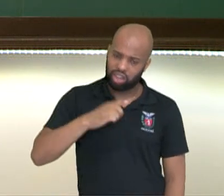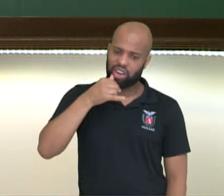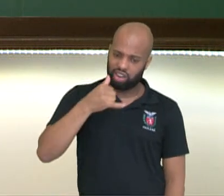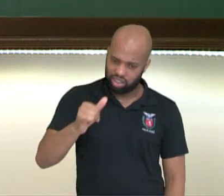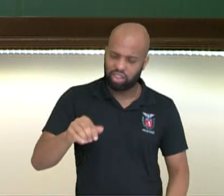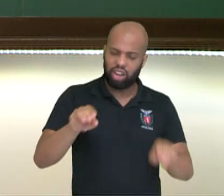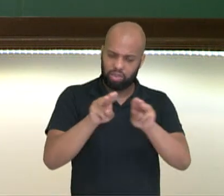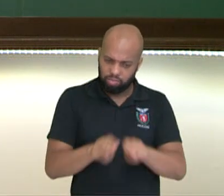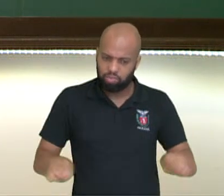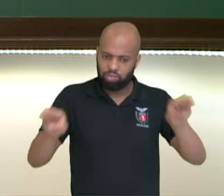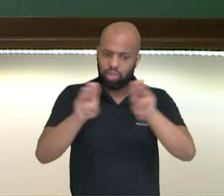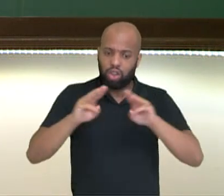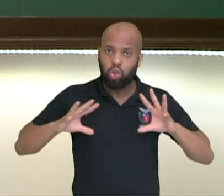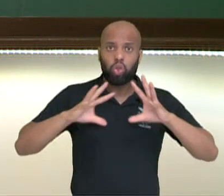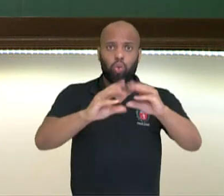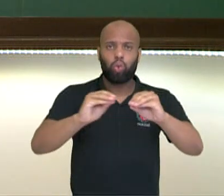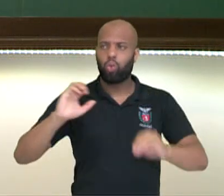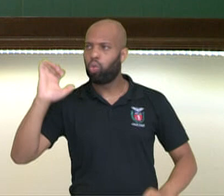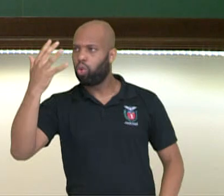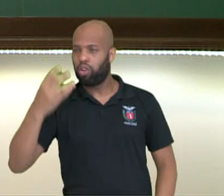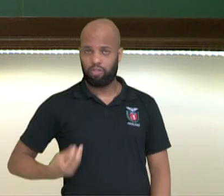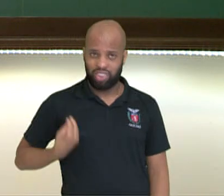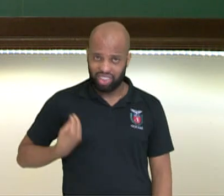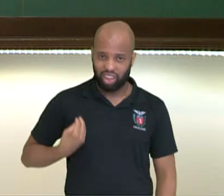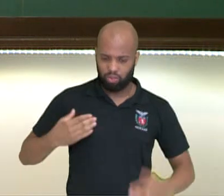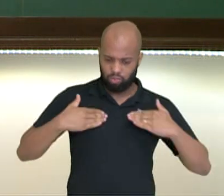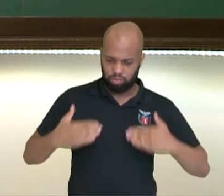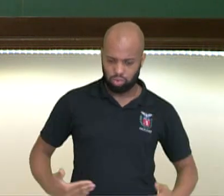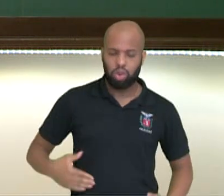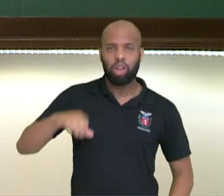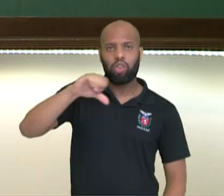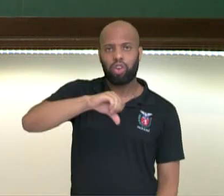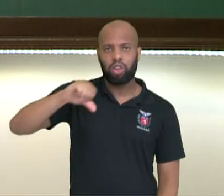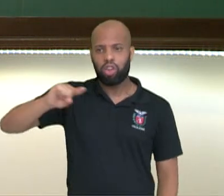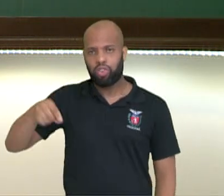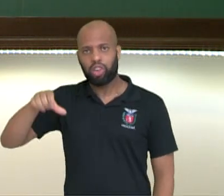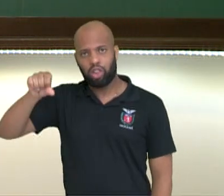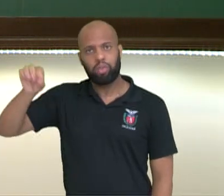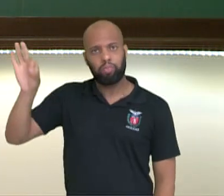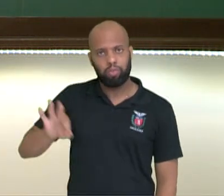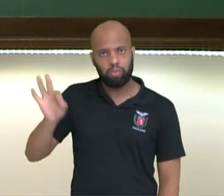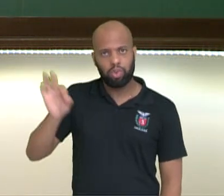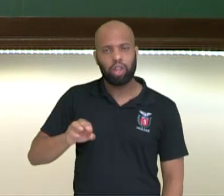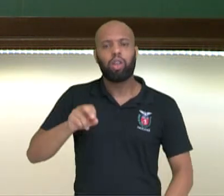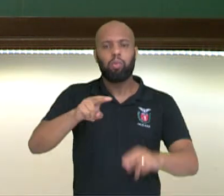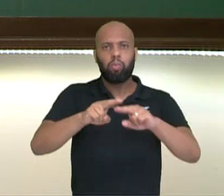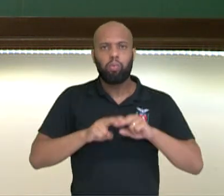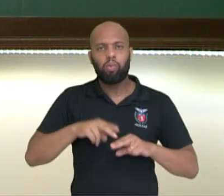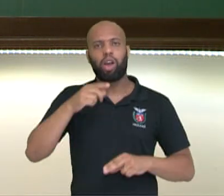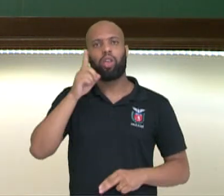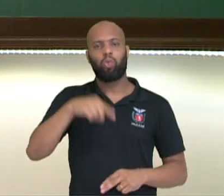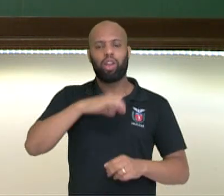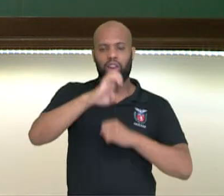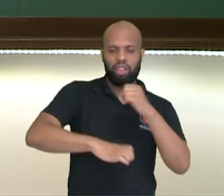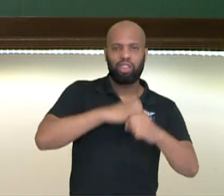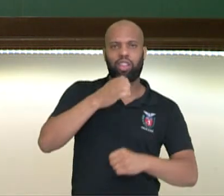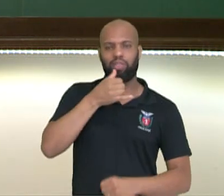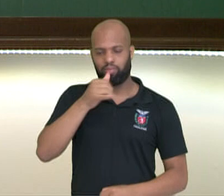Okay? Tudo que acontece no nosso corpo, tudo que acontece na nossa vida, 99,9% é eletromagnético.